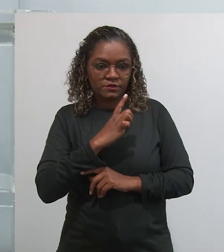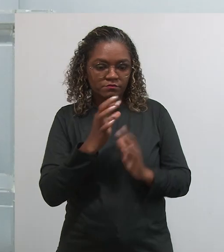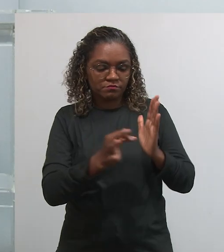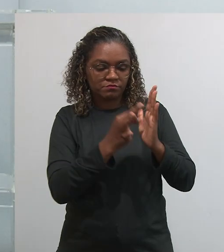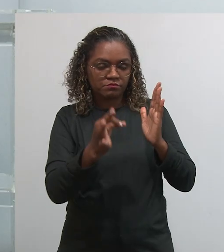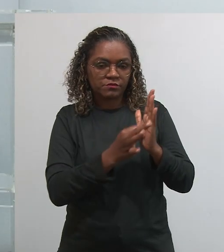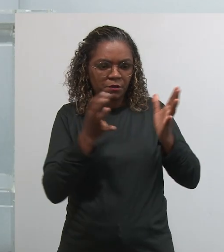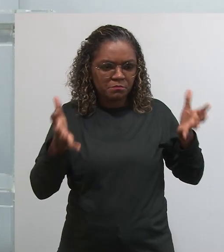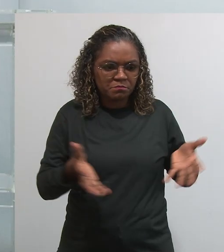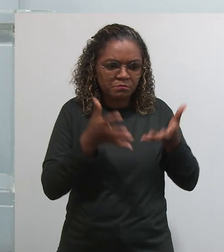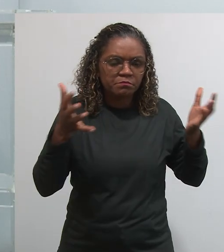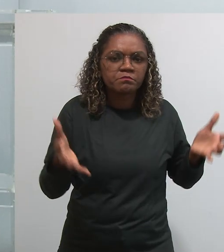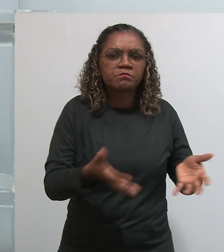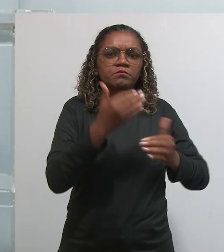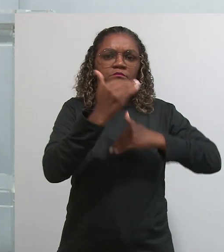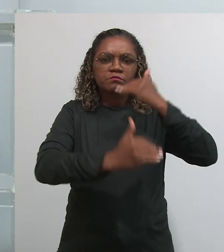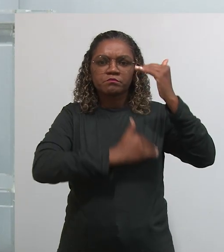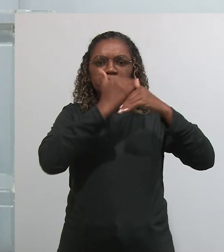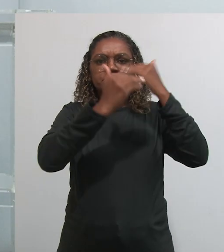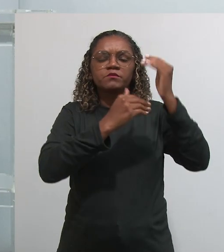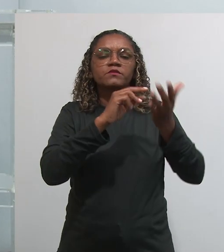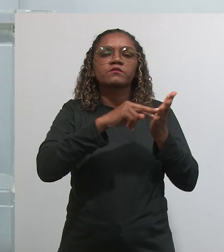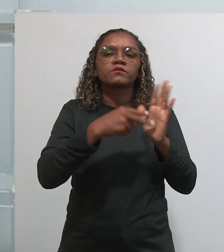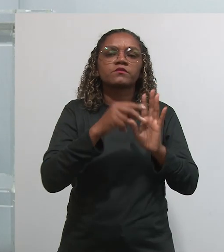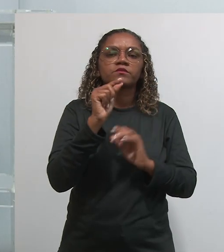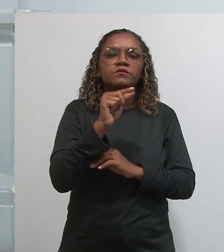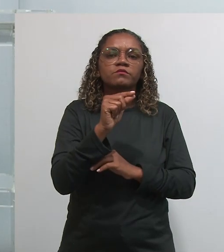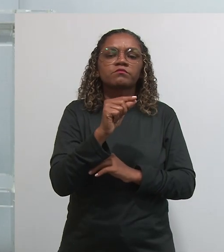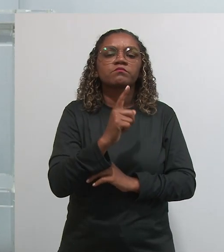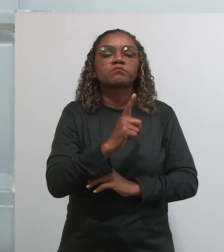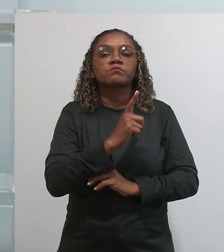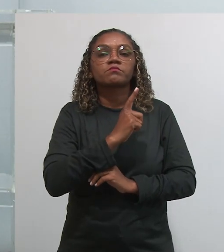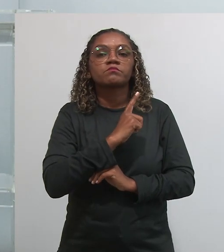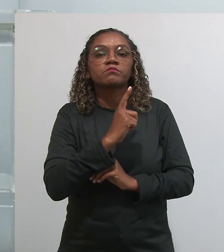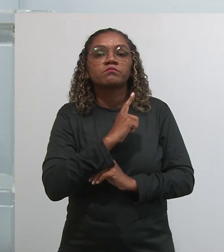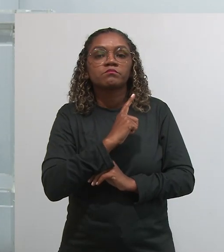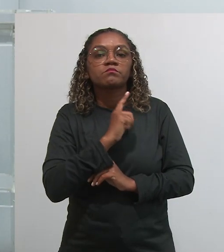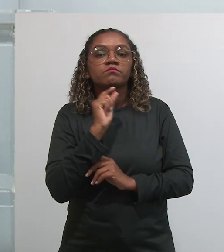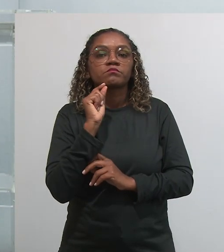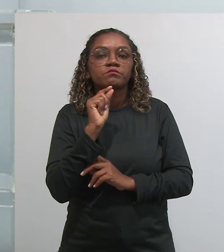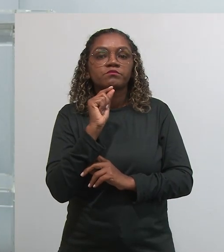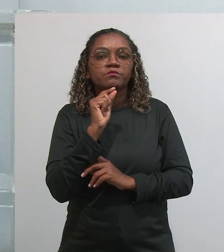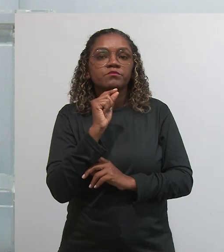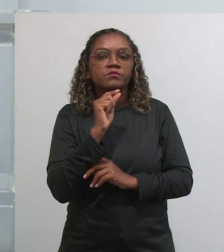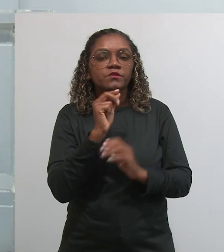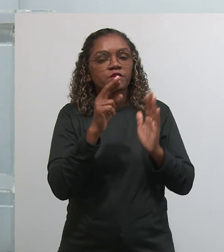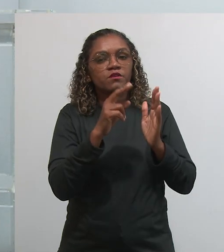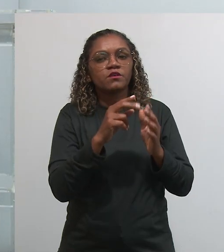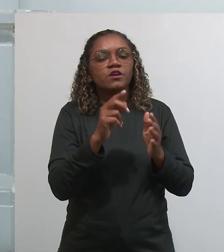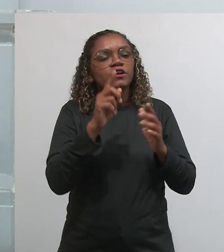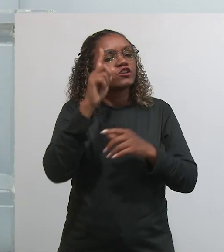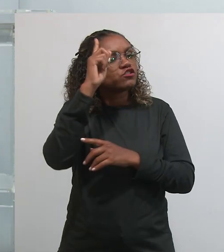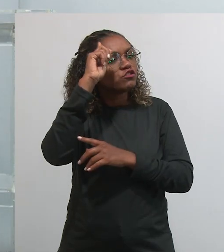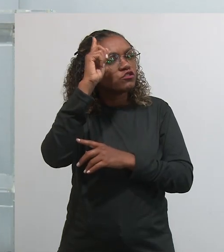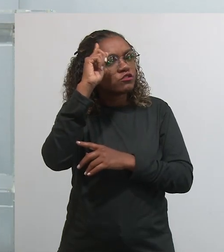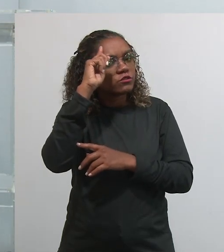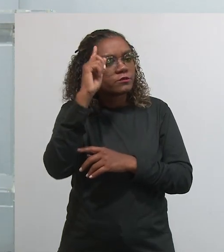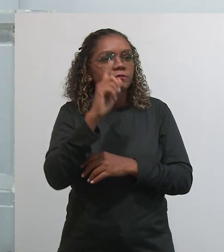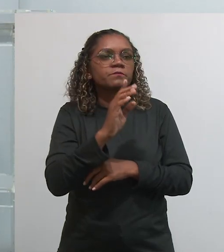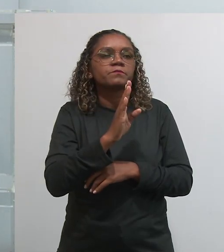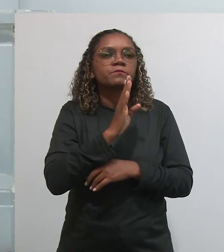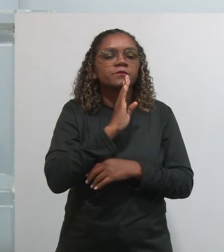crítico estimulado e desenvolvido, significa que você também elaborou uma rotina